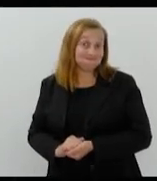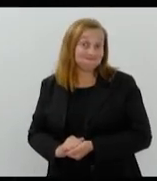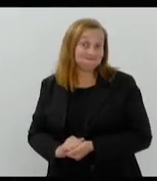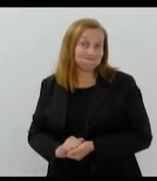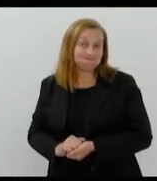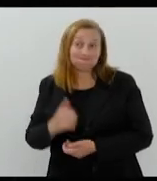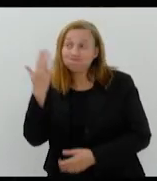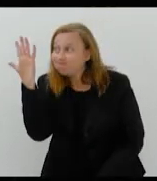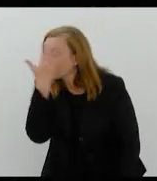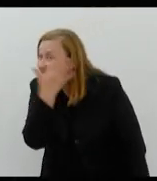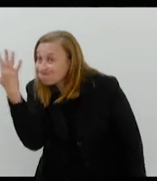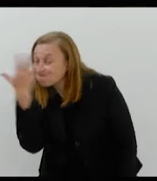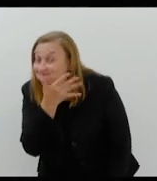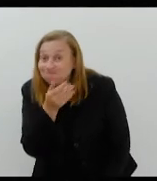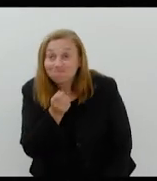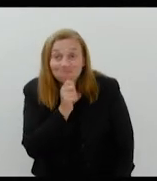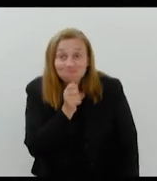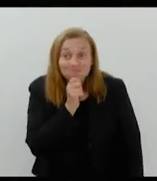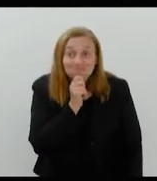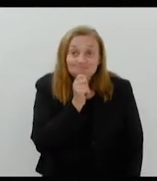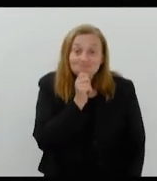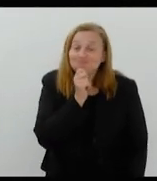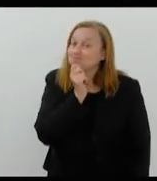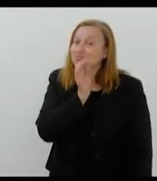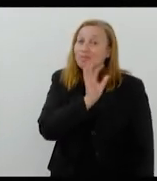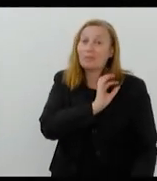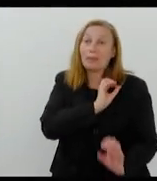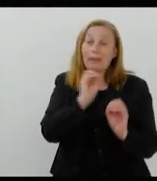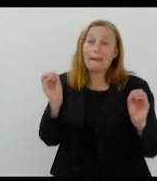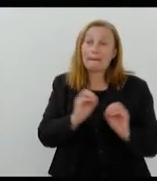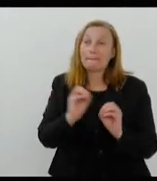Ninguém viu, o gato comeu.